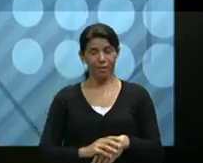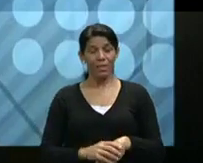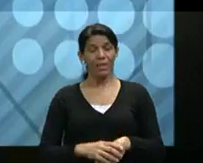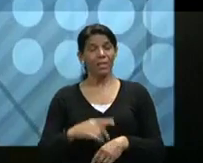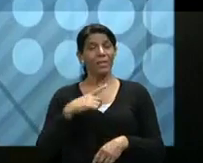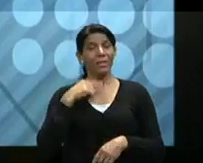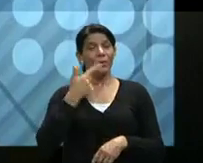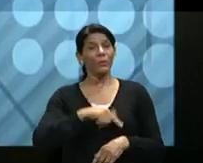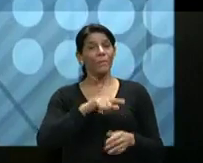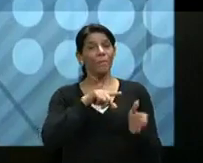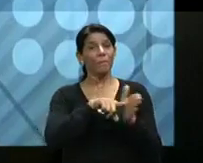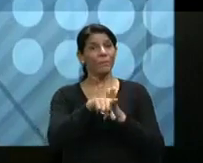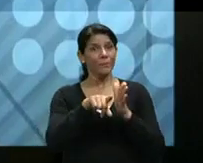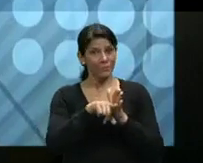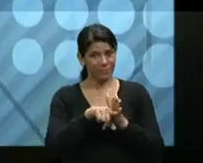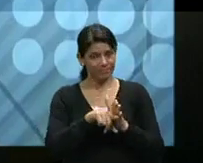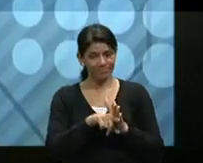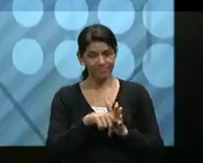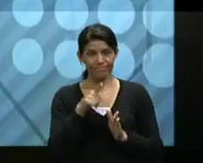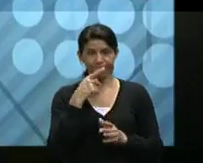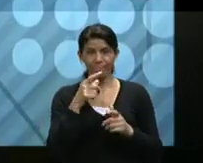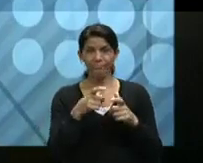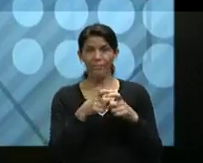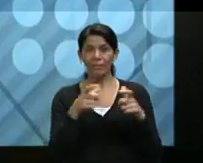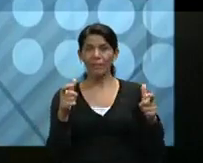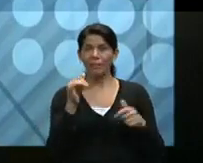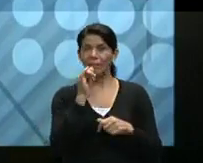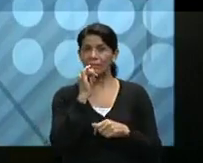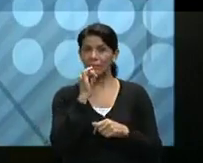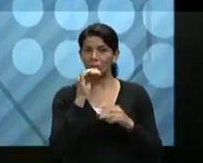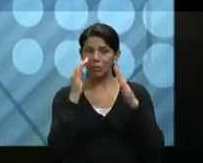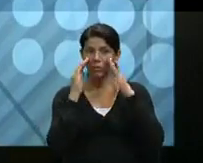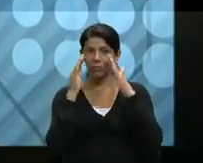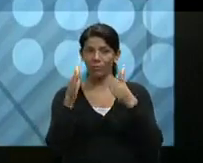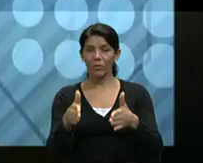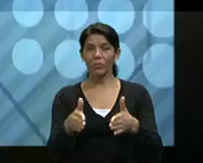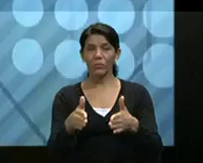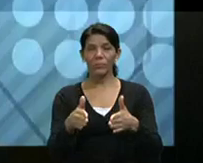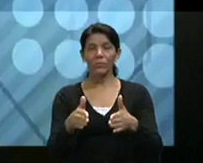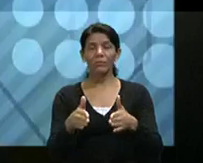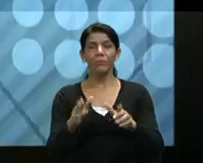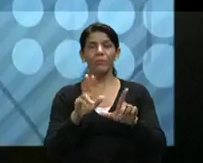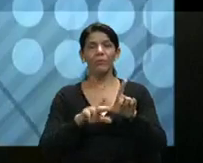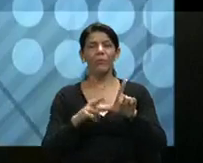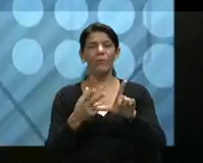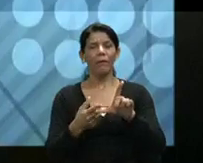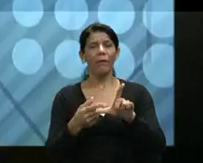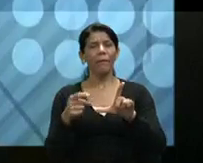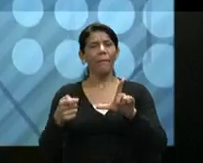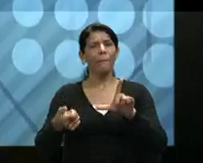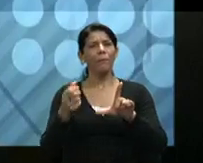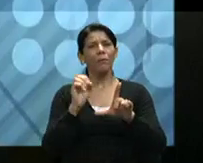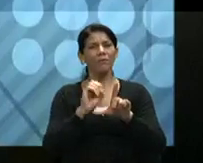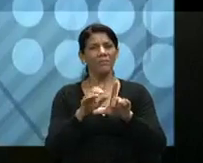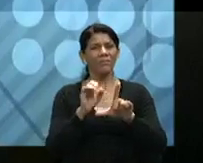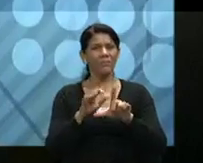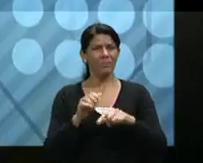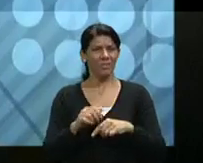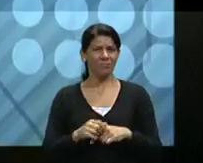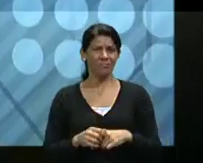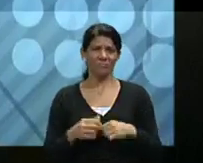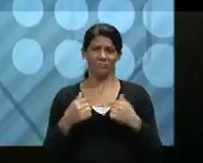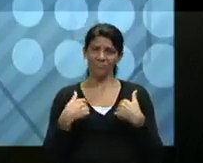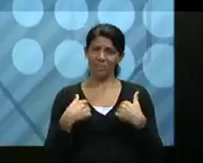onde eles falam que a maioria desses exemplos são voltados para o bacharelado e poucos para a licenciatura. Eu não concordo com